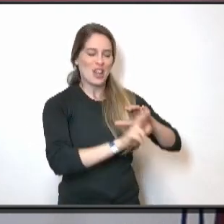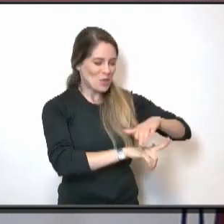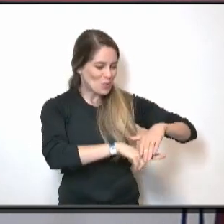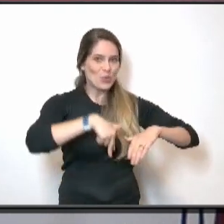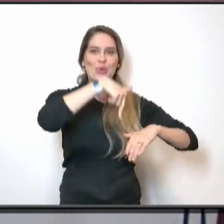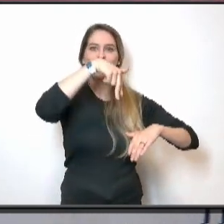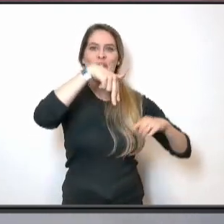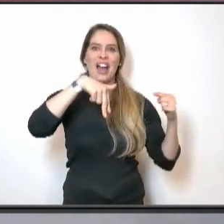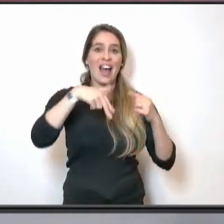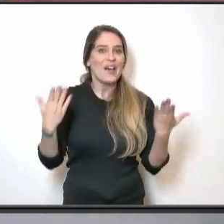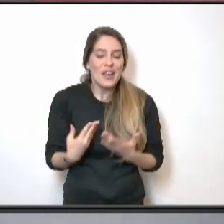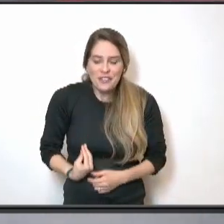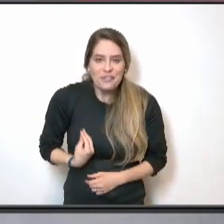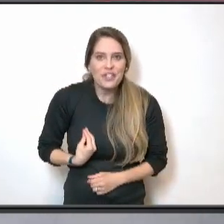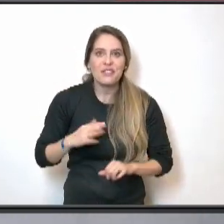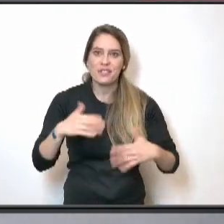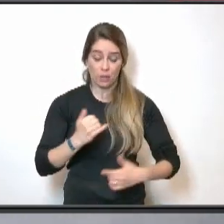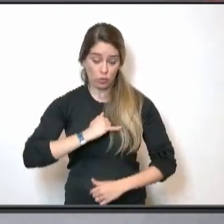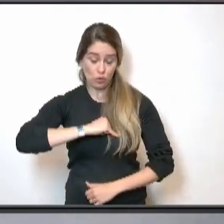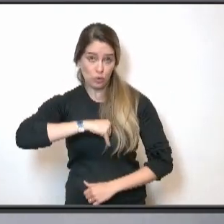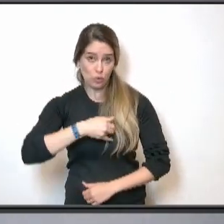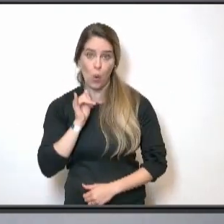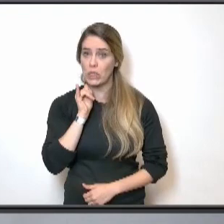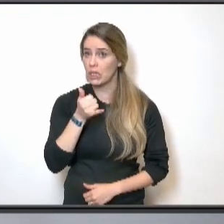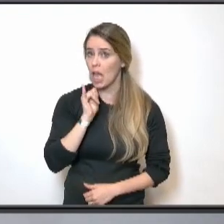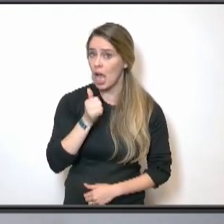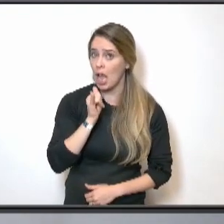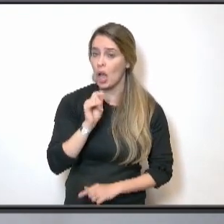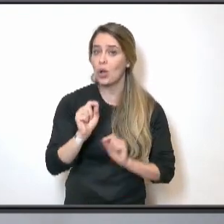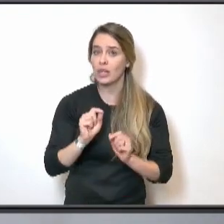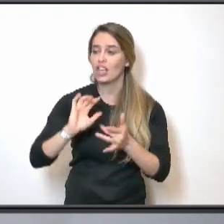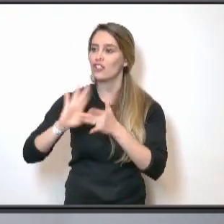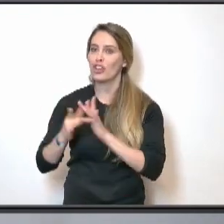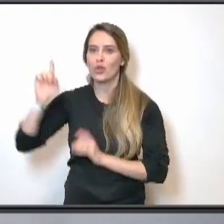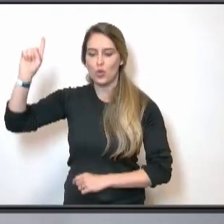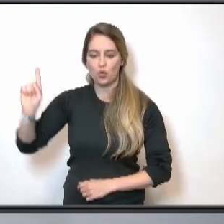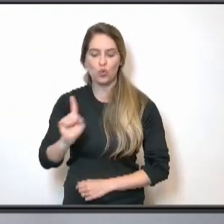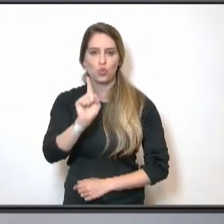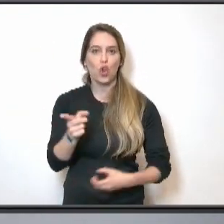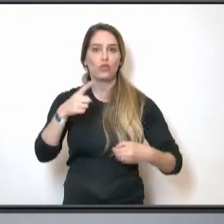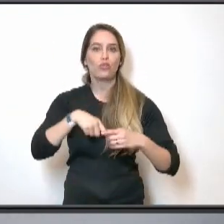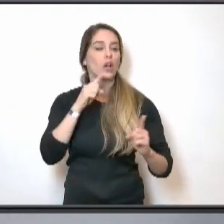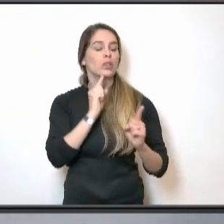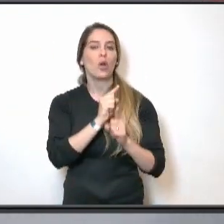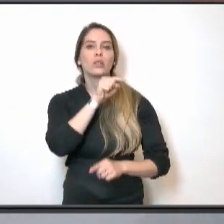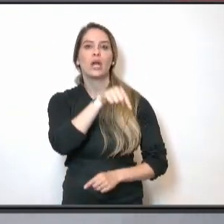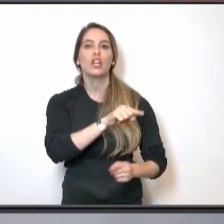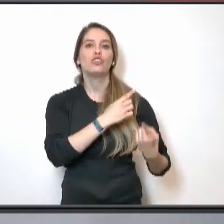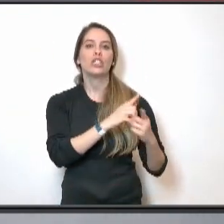está vivo, e João então narra os momentos em que Jesus aparece aos discípulos.